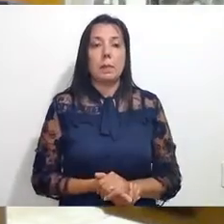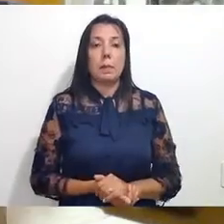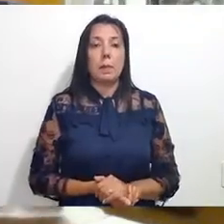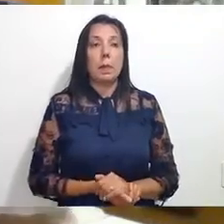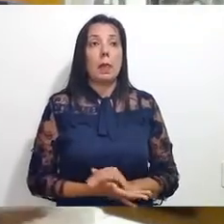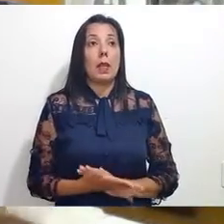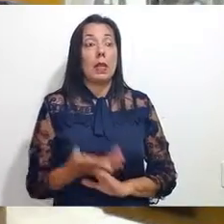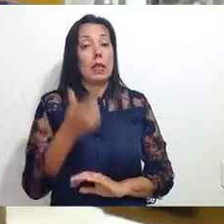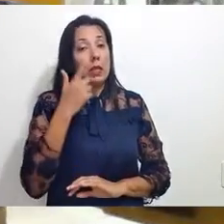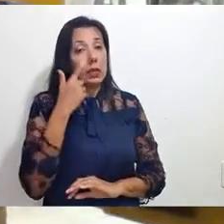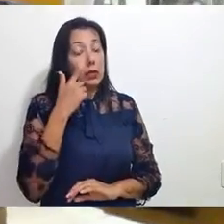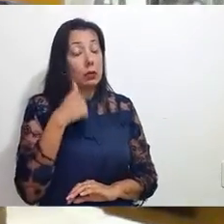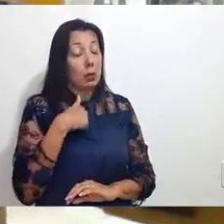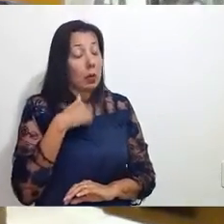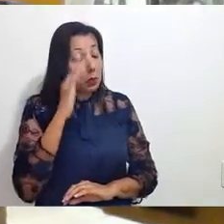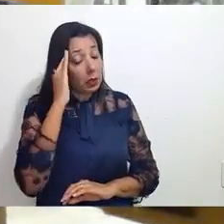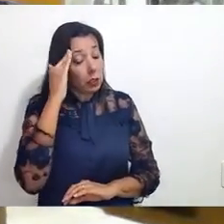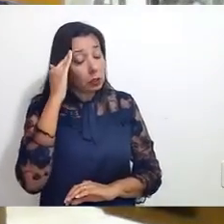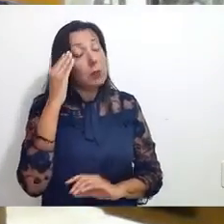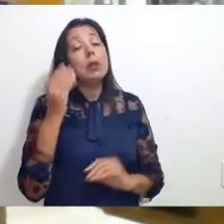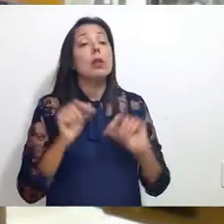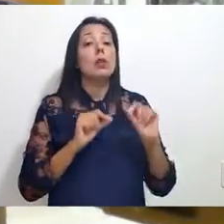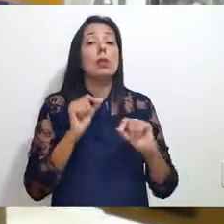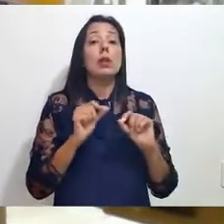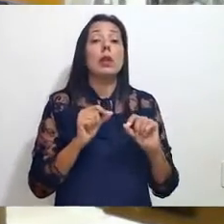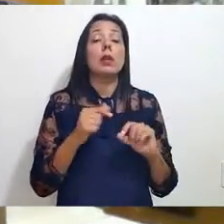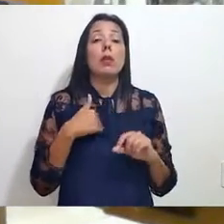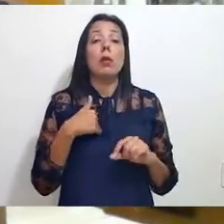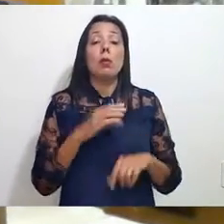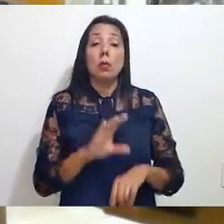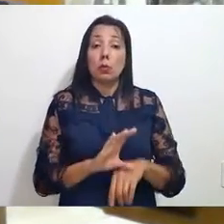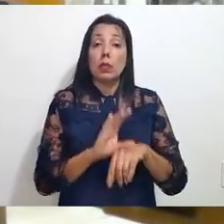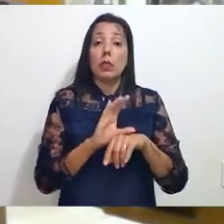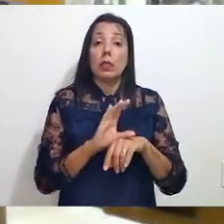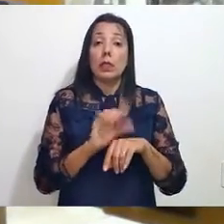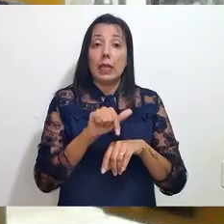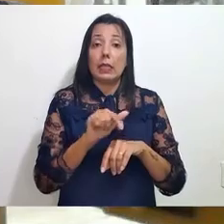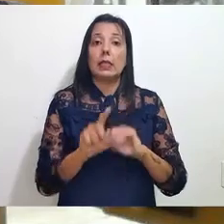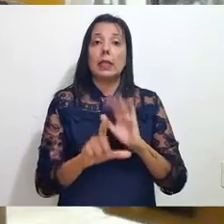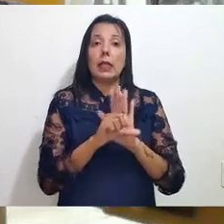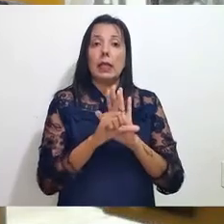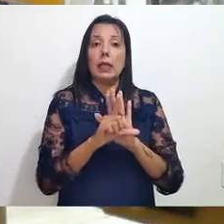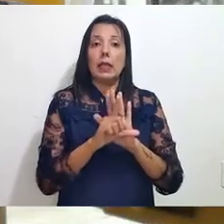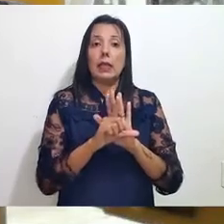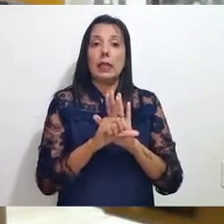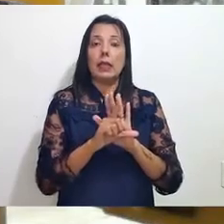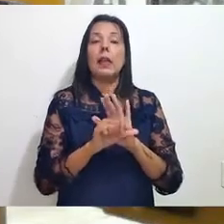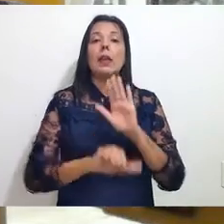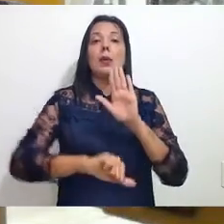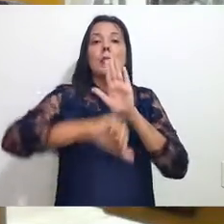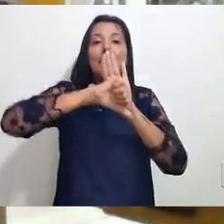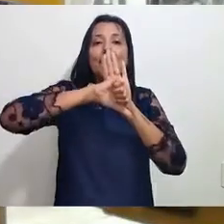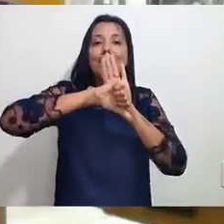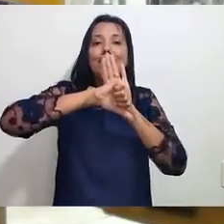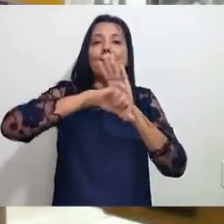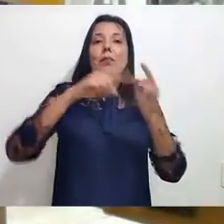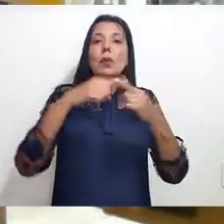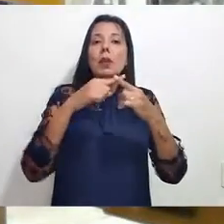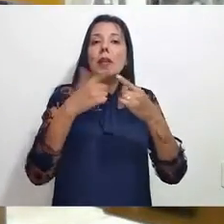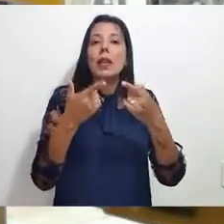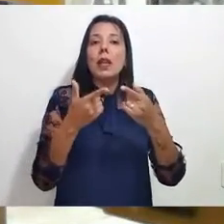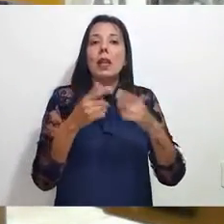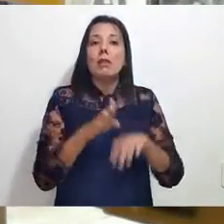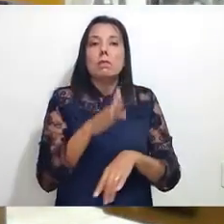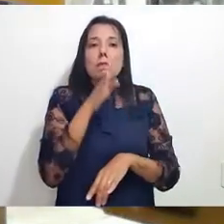tem capacidade de entender a partir do momento que é discutido. Tudo que a gente conhece é mais fácil da gente proteger. Agora, se uma lei da